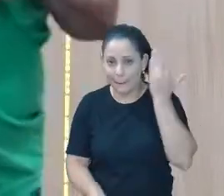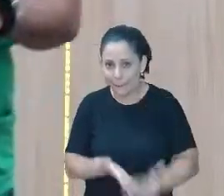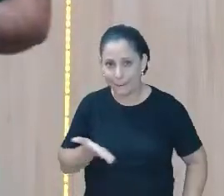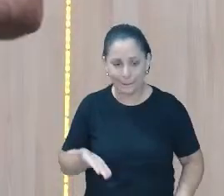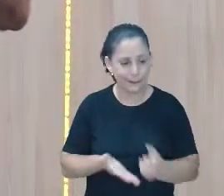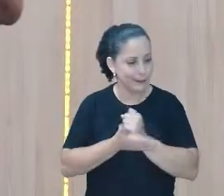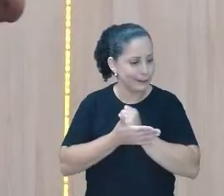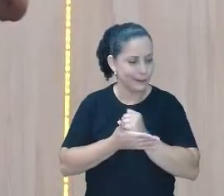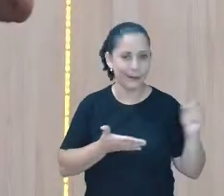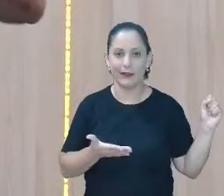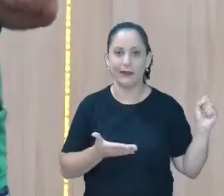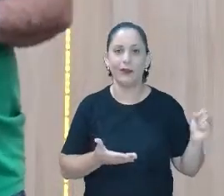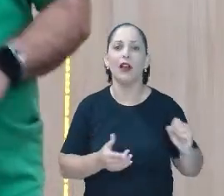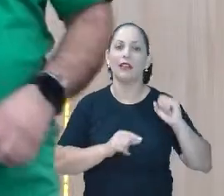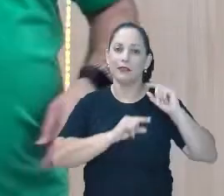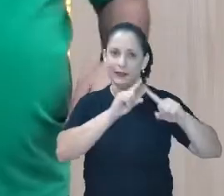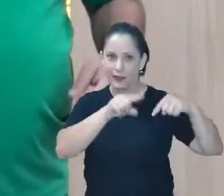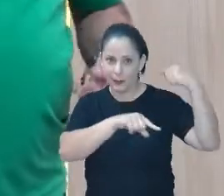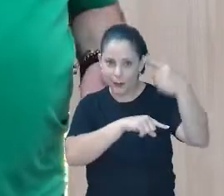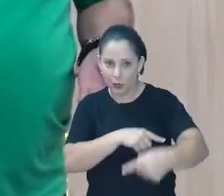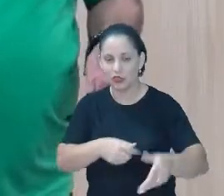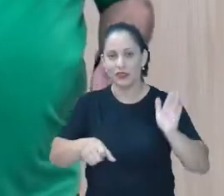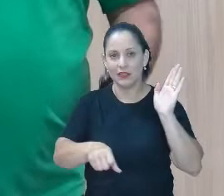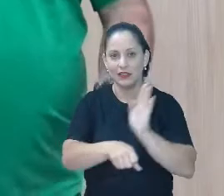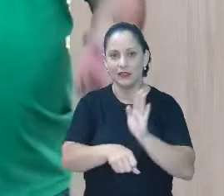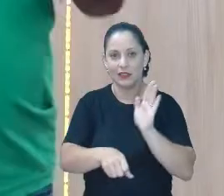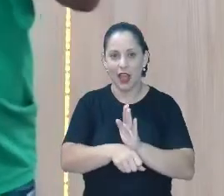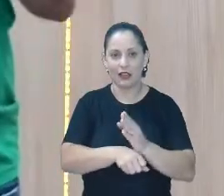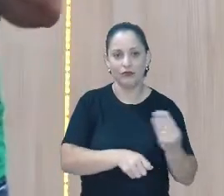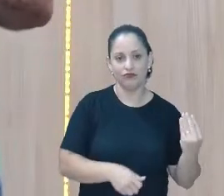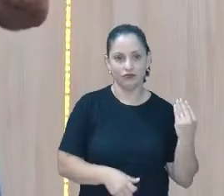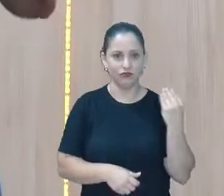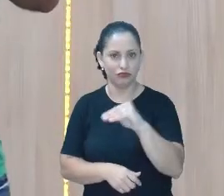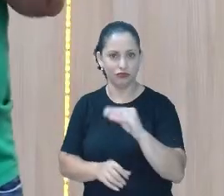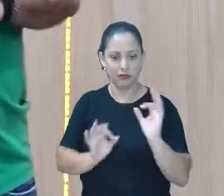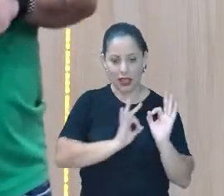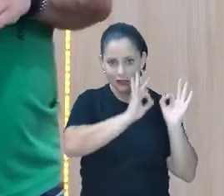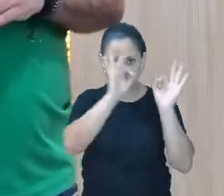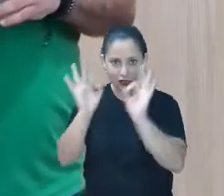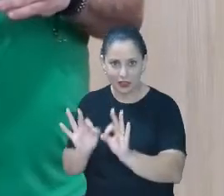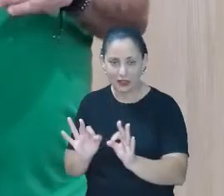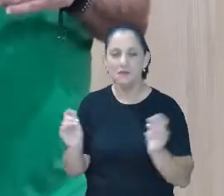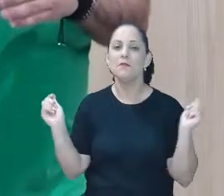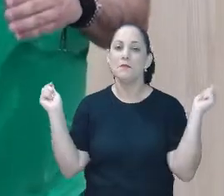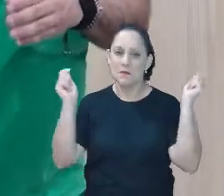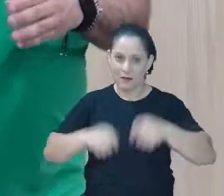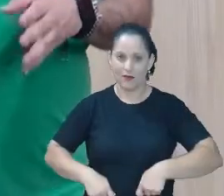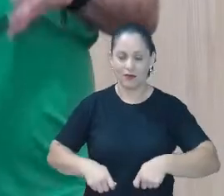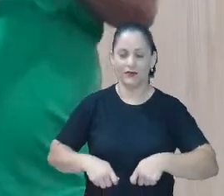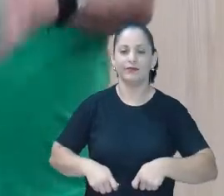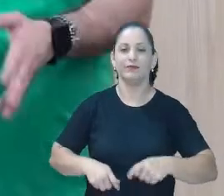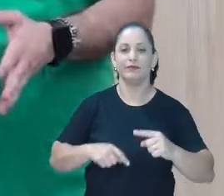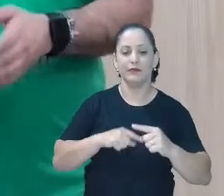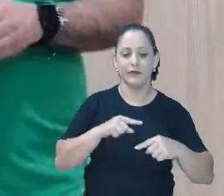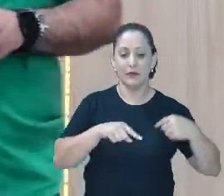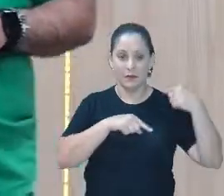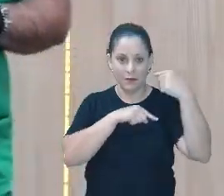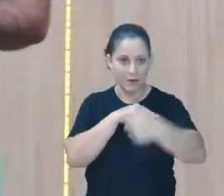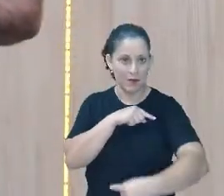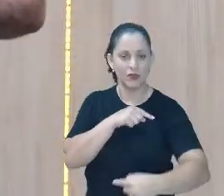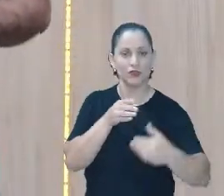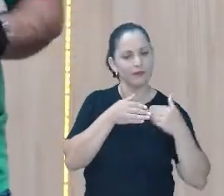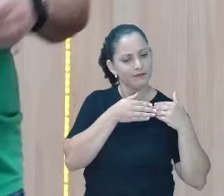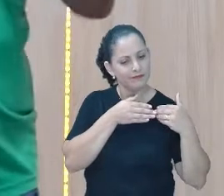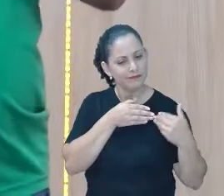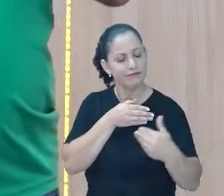manhã, essa aula será reprisada no turno da tarde e logo em seguida, né, mais na frente, ainda durante o